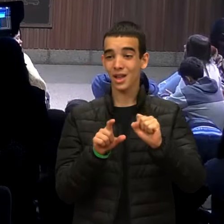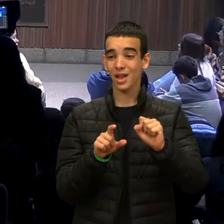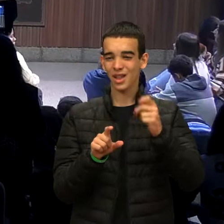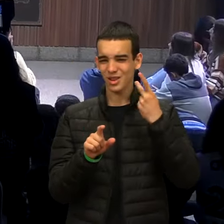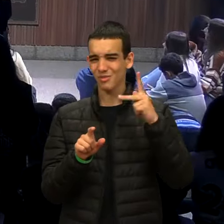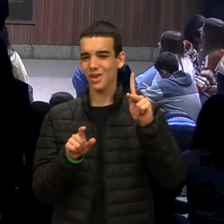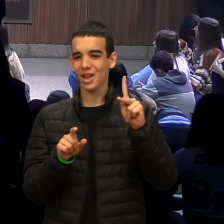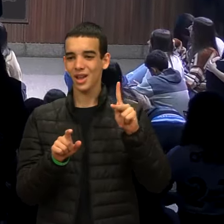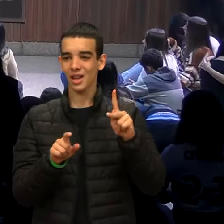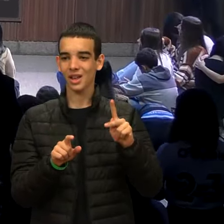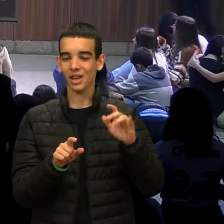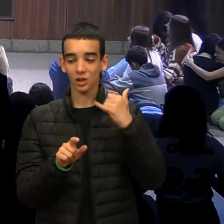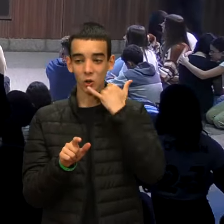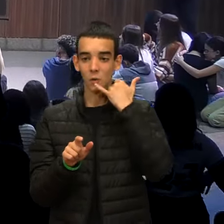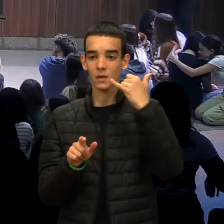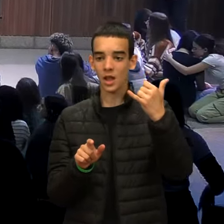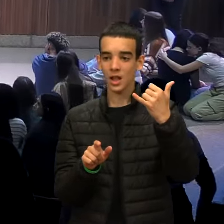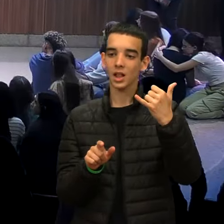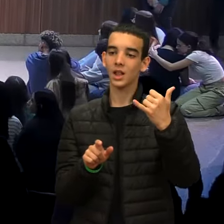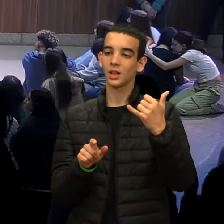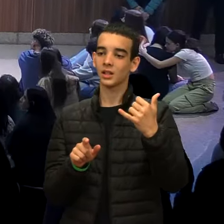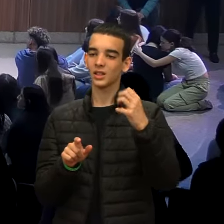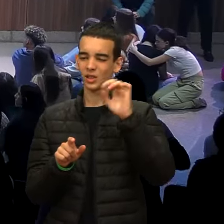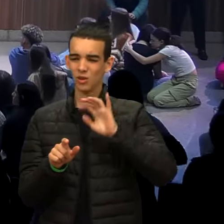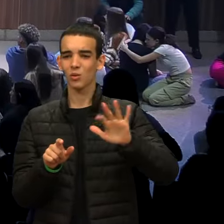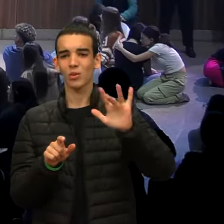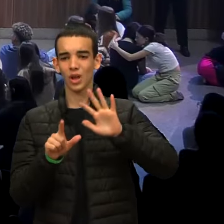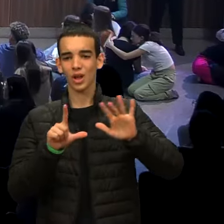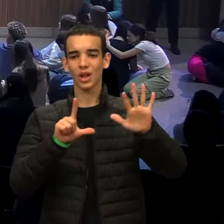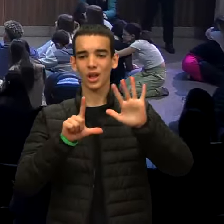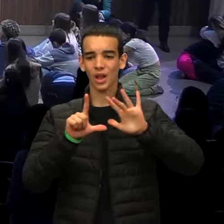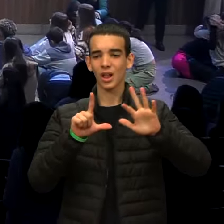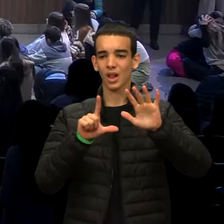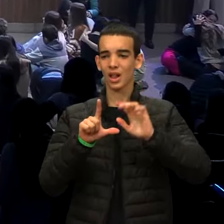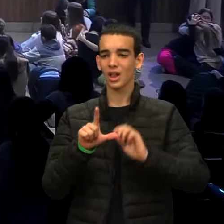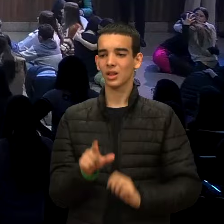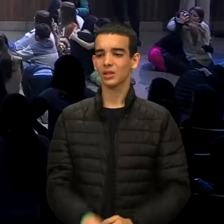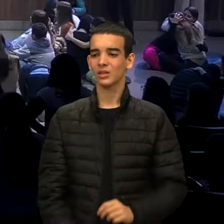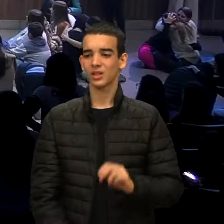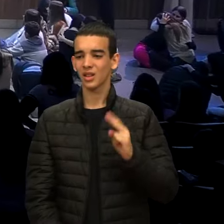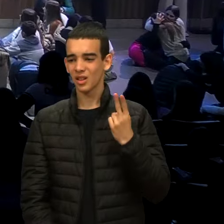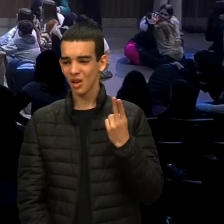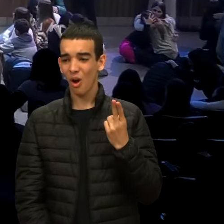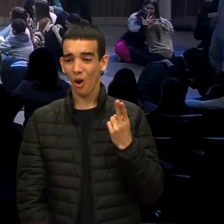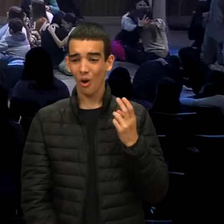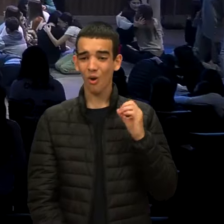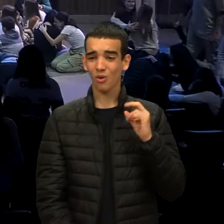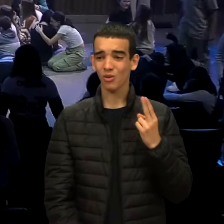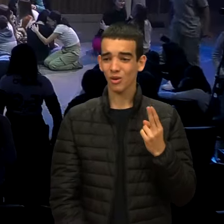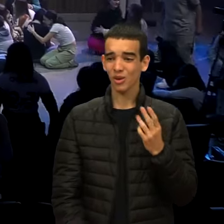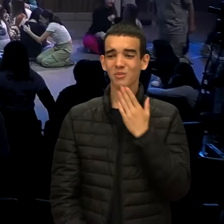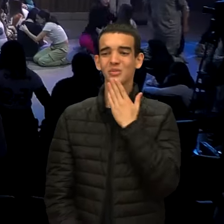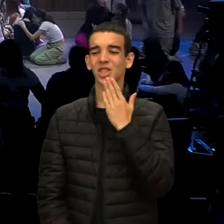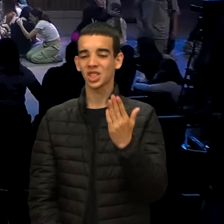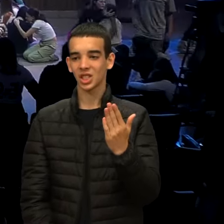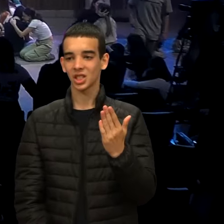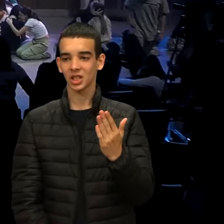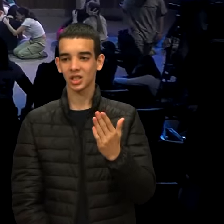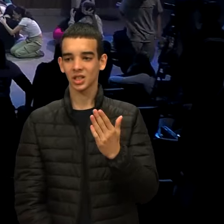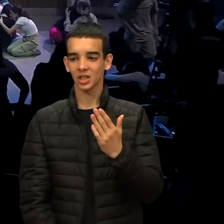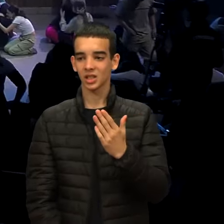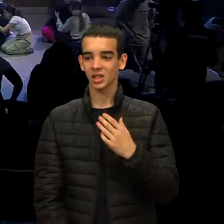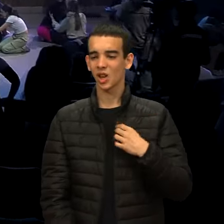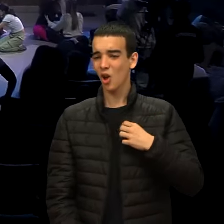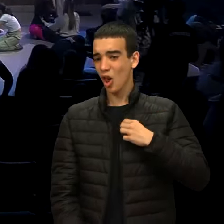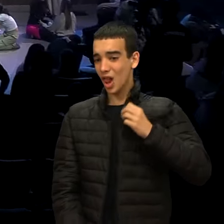colete, e pedir para que você possa continuar isso. Para você não ficar sozinho. Então,